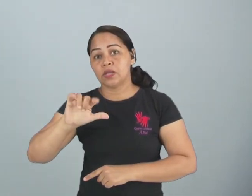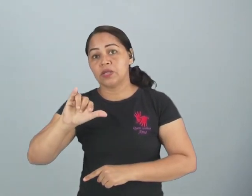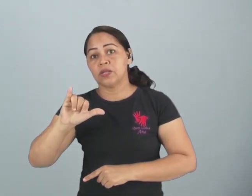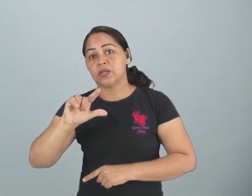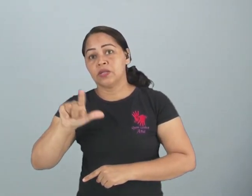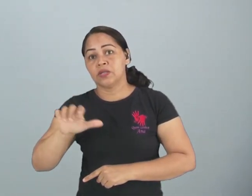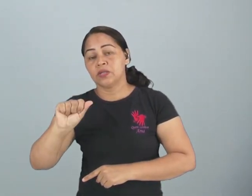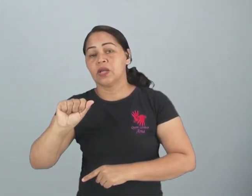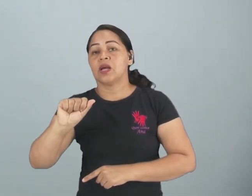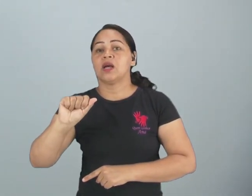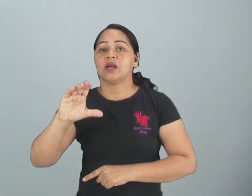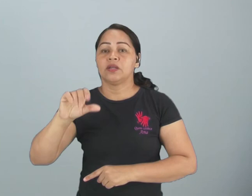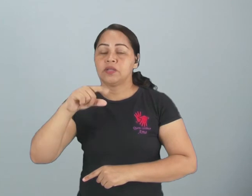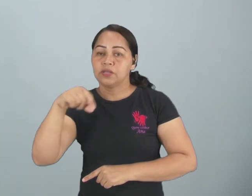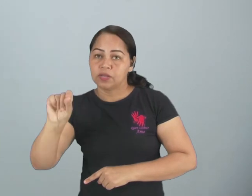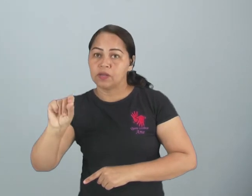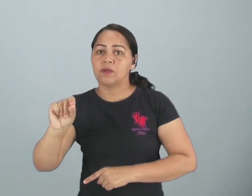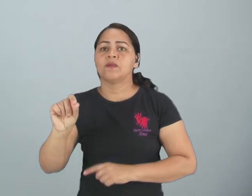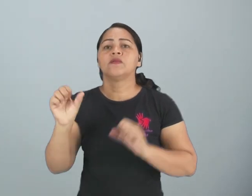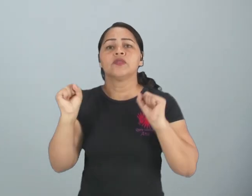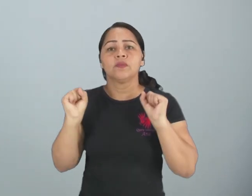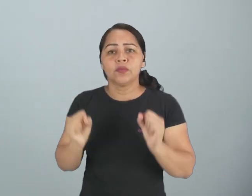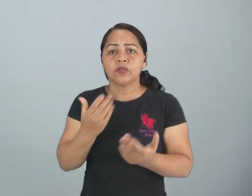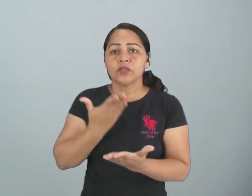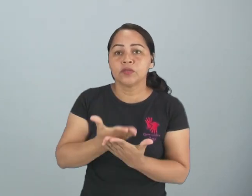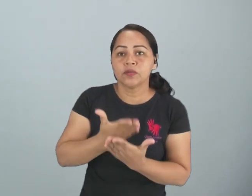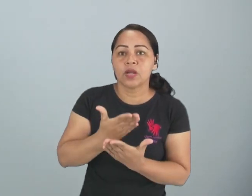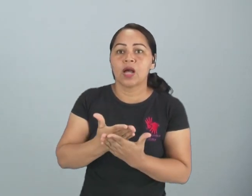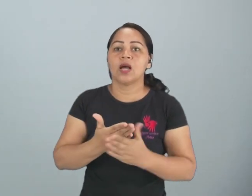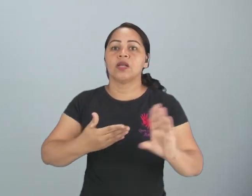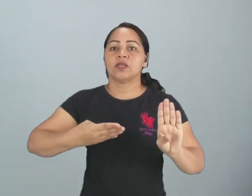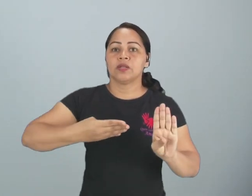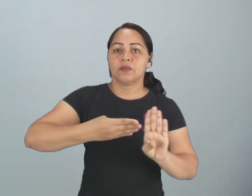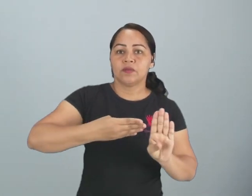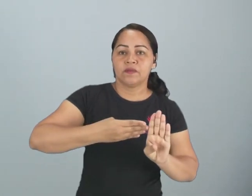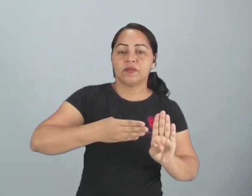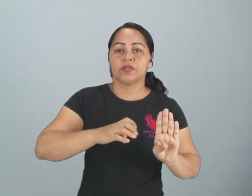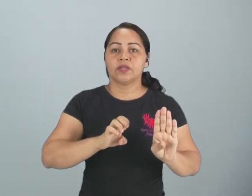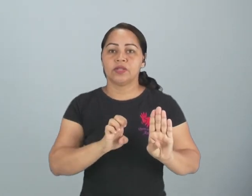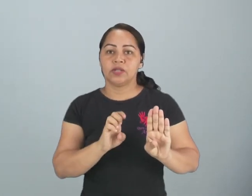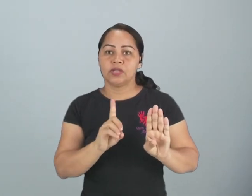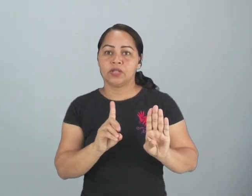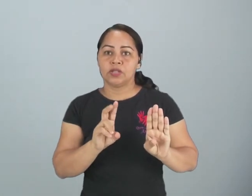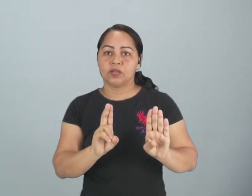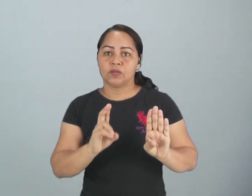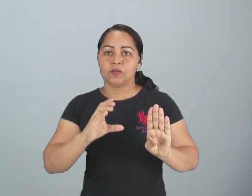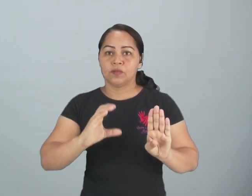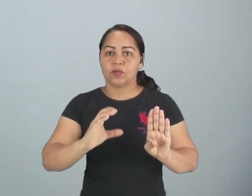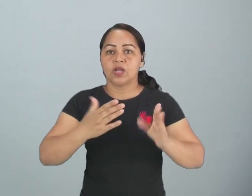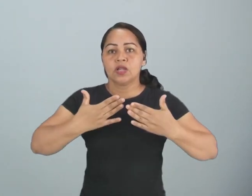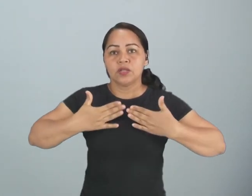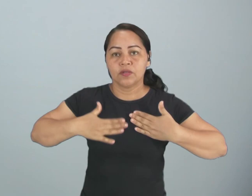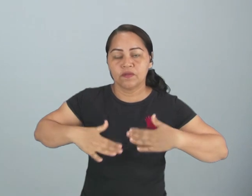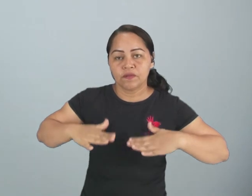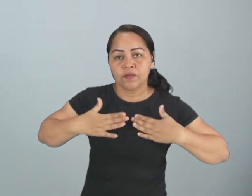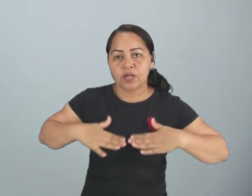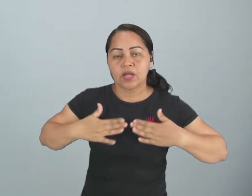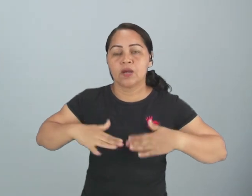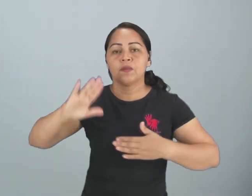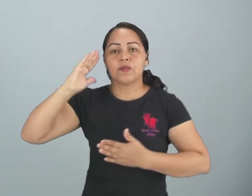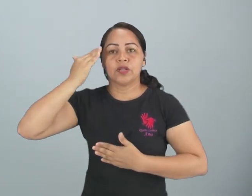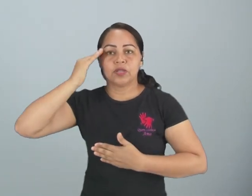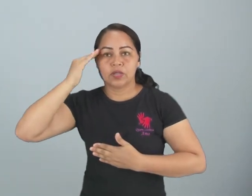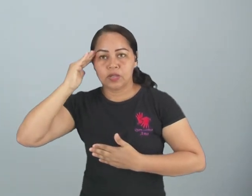vai lá na plataforma, assista novamente essa aula de maneira bem devagar, pausada, para que você possa entender bem